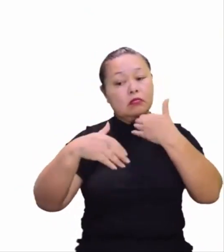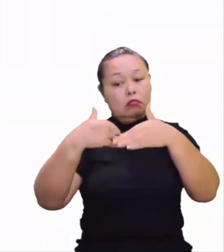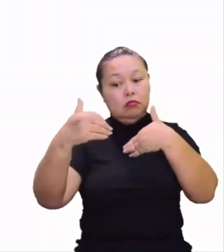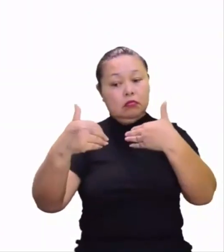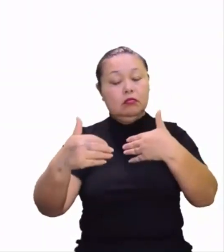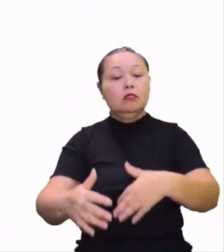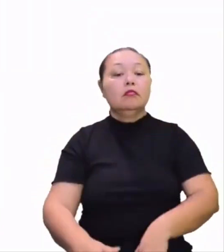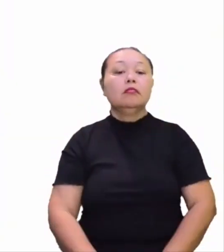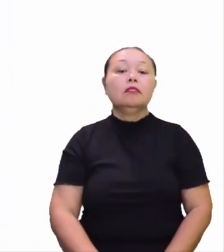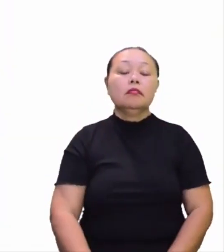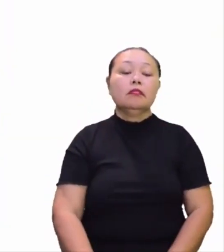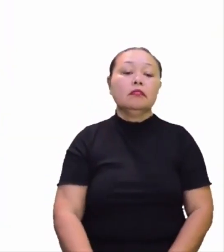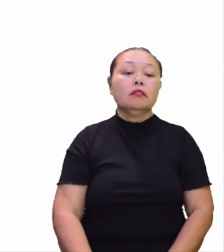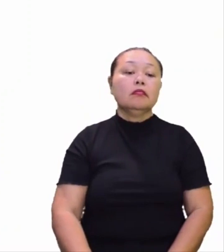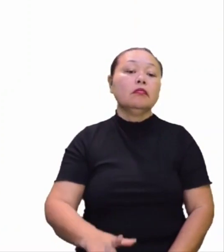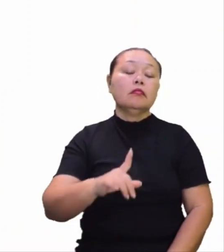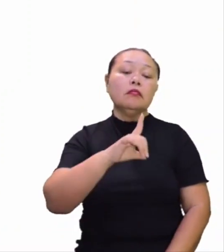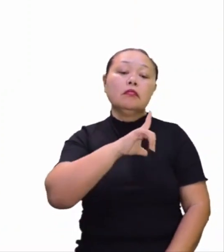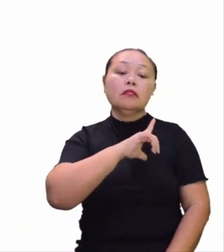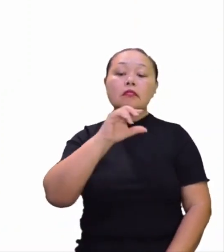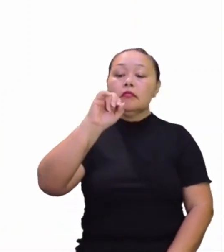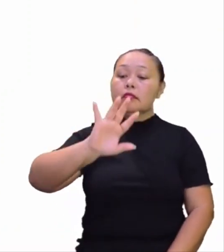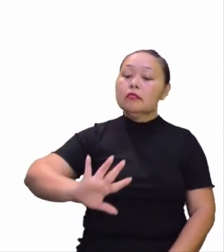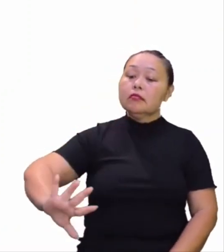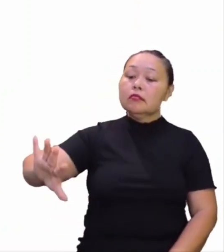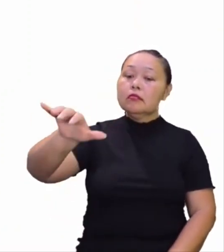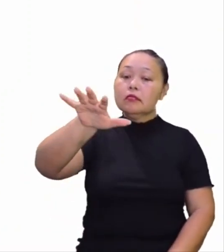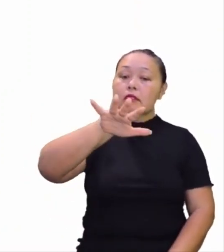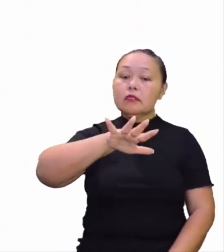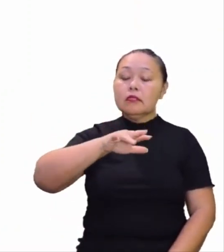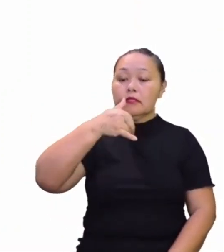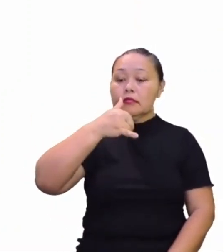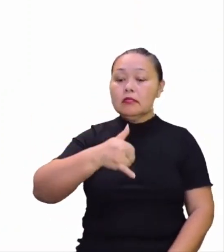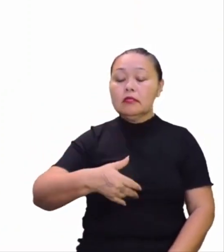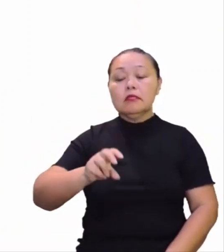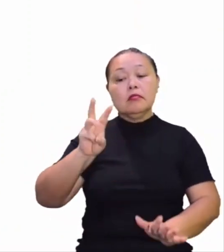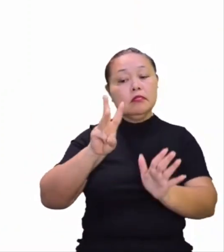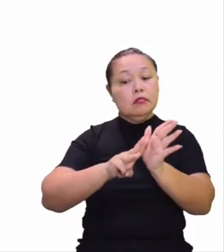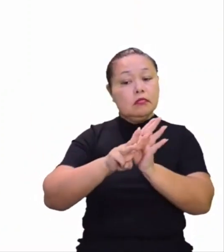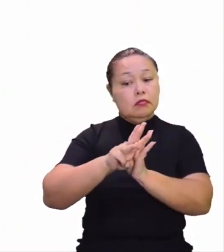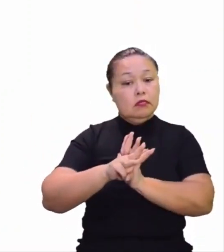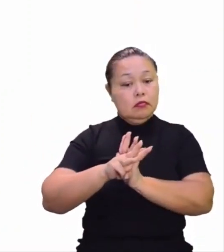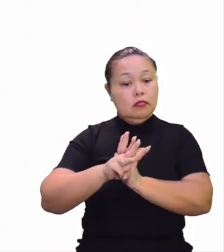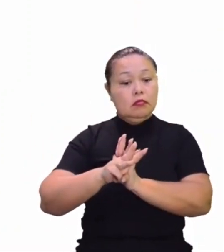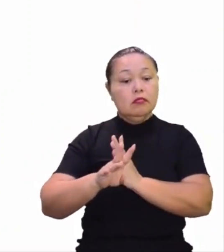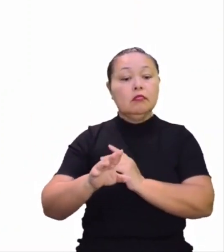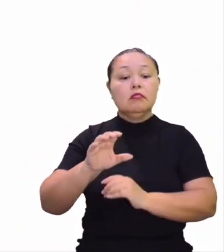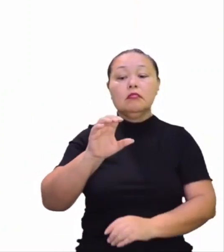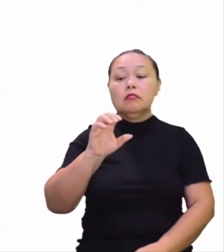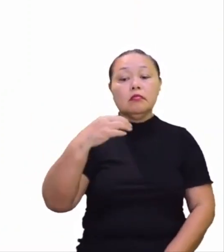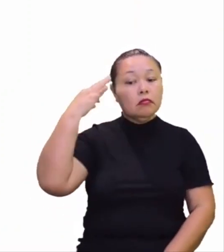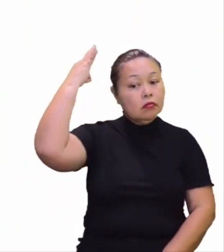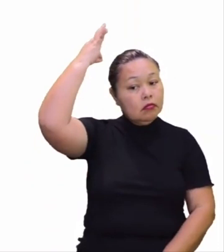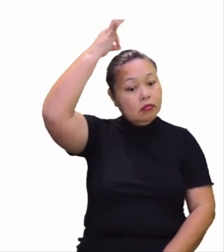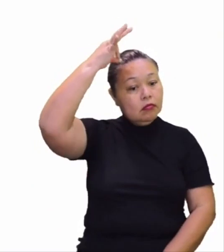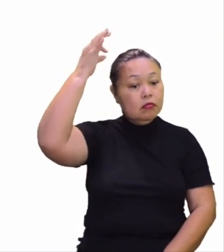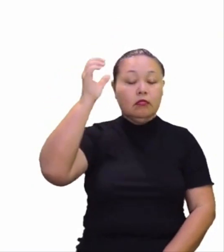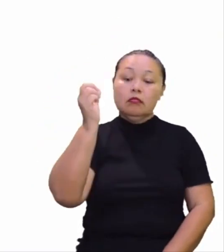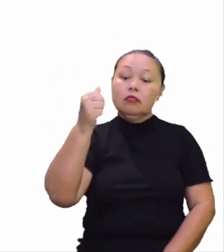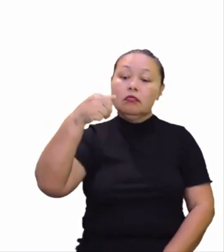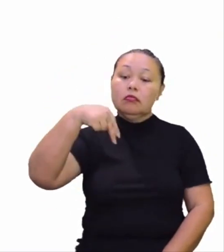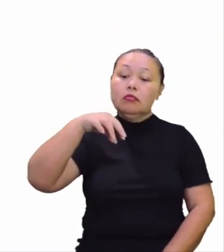desenvolver. Aí nós temos a imagem aí do Complexo Hidrelétrico do Rio Madeira, com as usinas de Santo Antônio